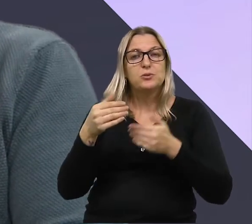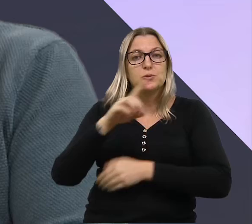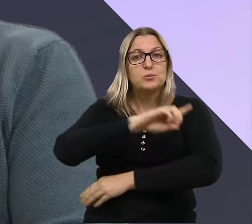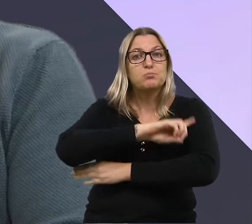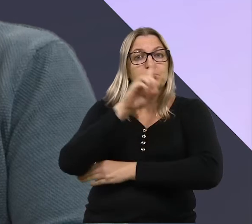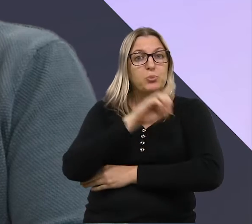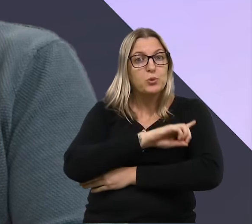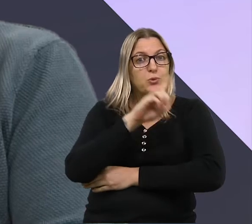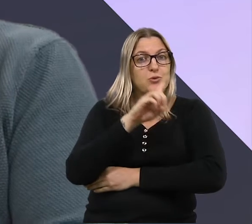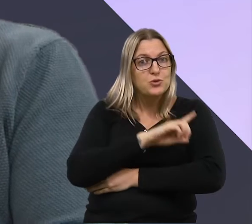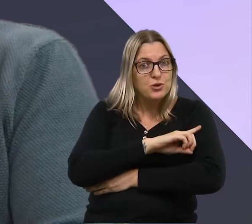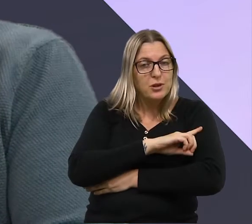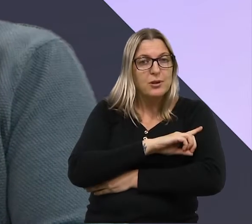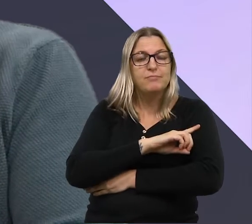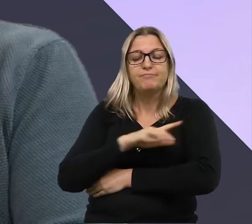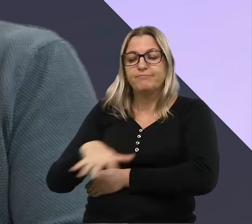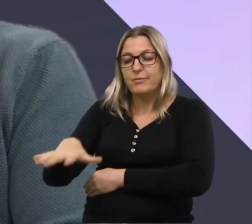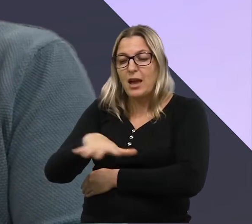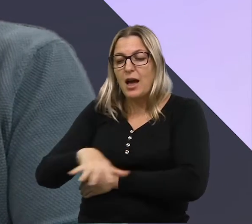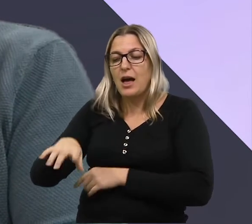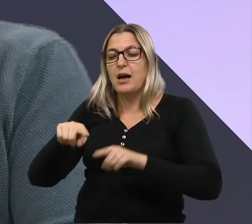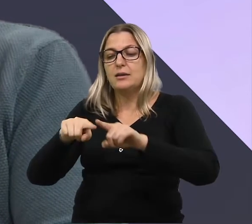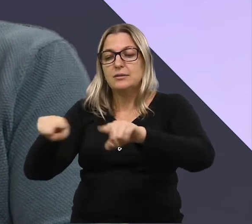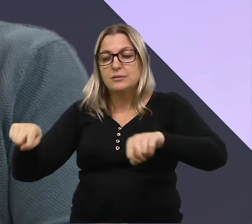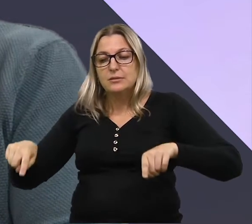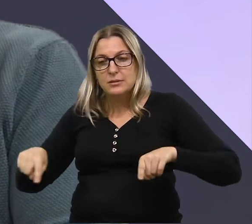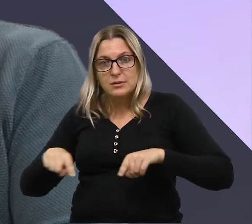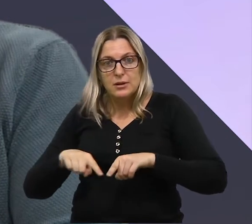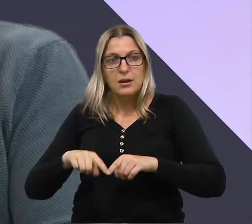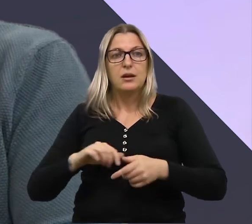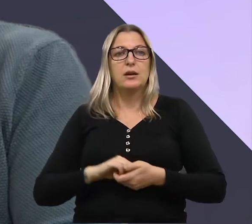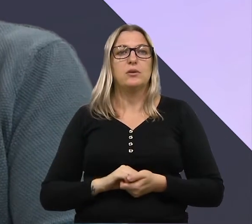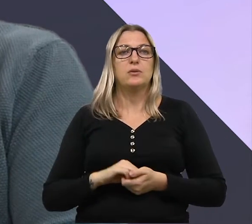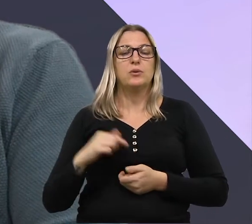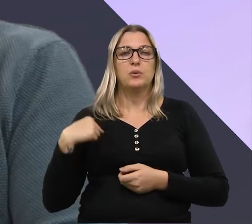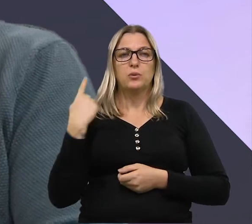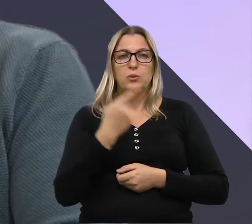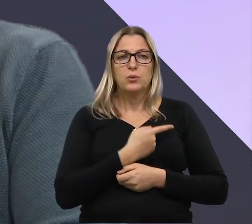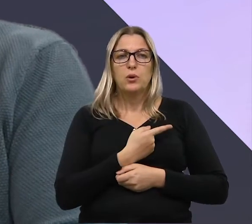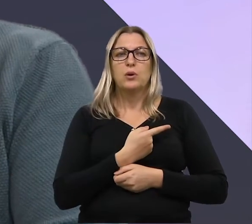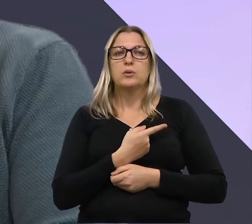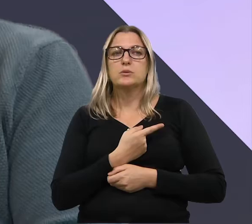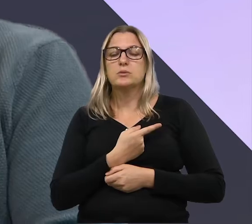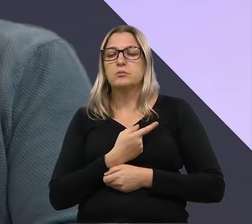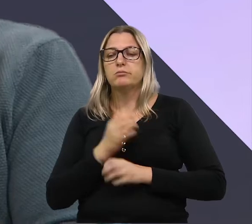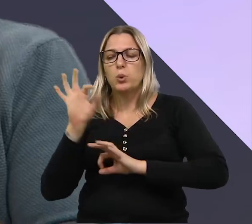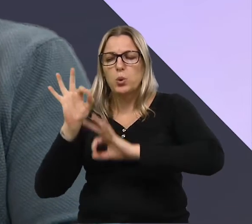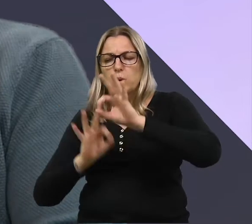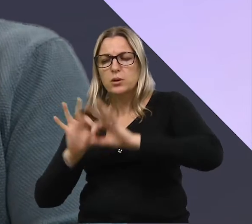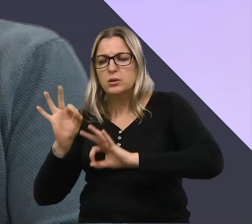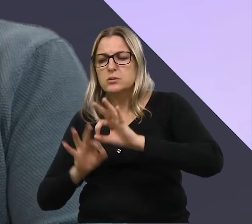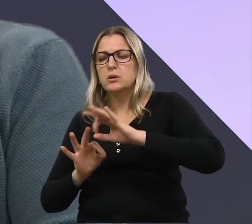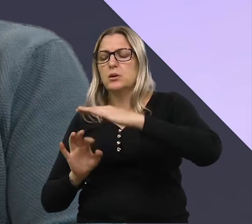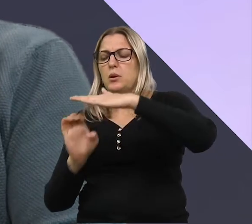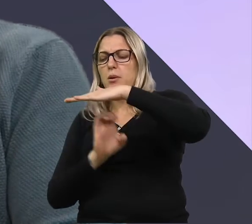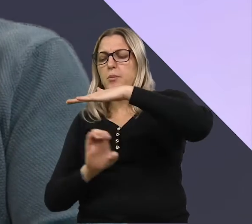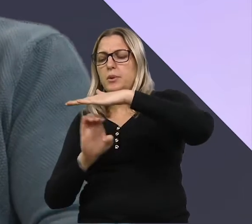dias de área de tela então nós estamos em aos encaminhando as empresas para que passa um protocolo pedindo